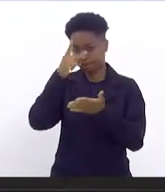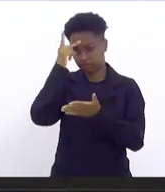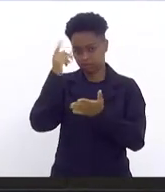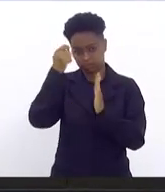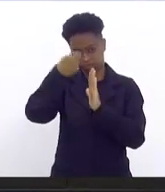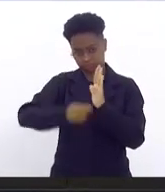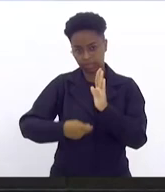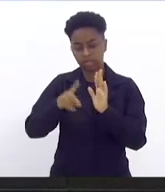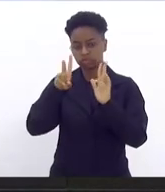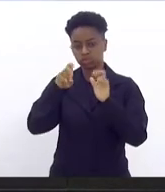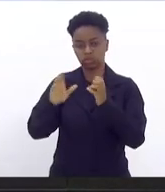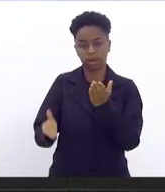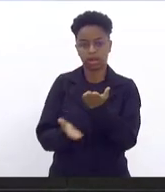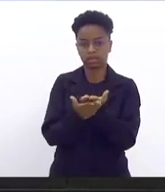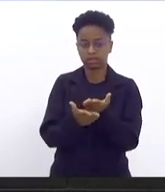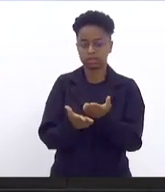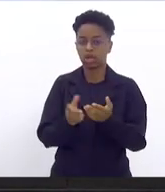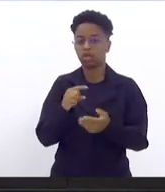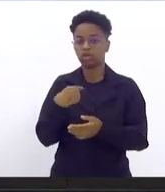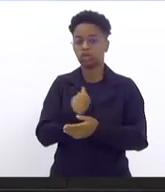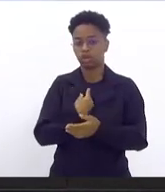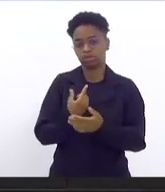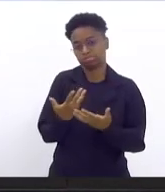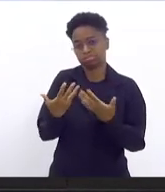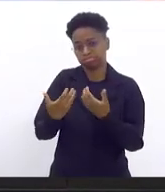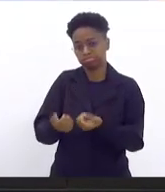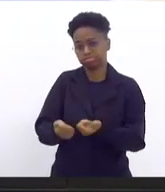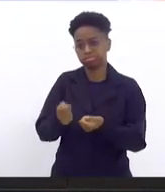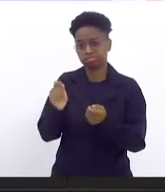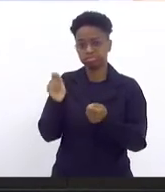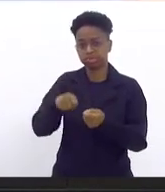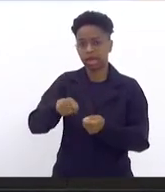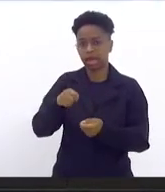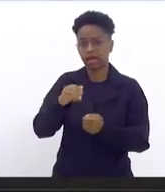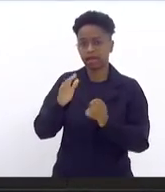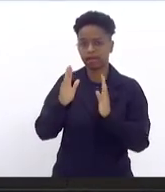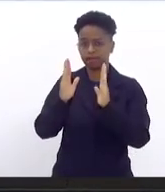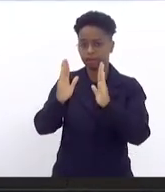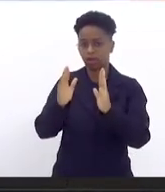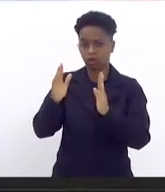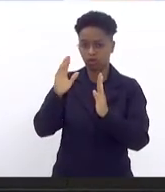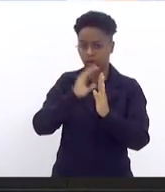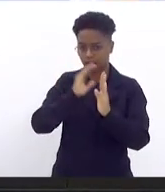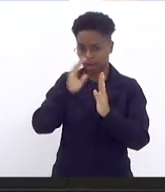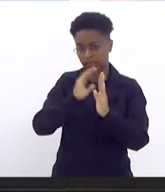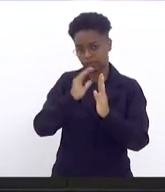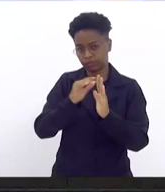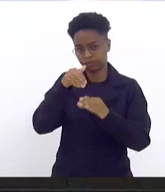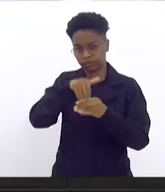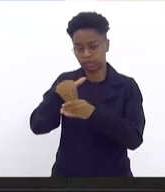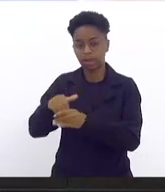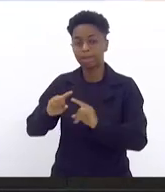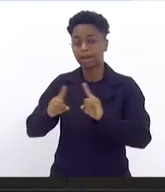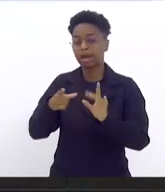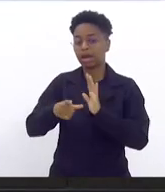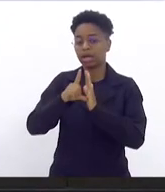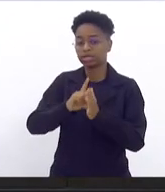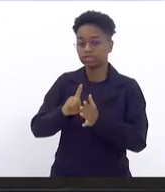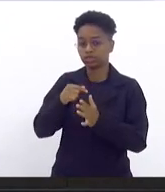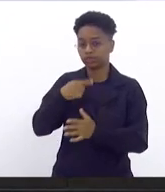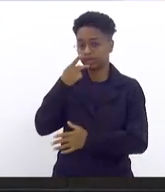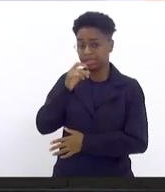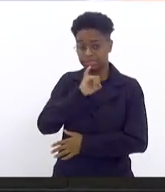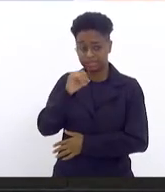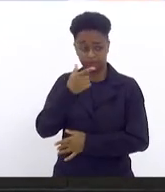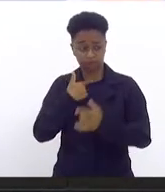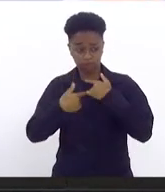anexação. A gente tem adotado aqui para celeridade a votação em bloco, mas eu antes faço a menção aqui que algum deputado presente queira fazer